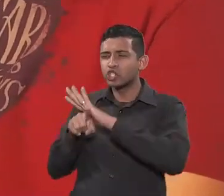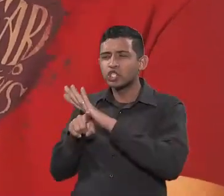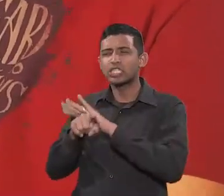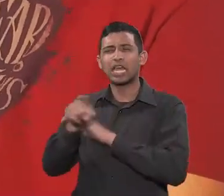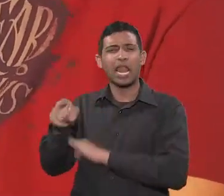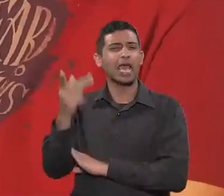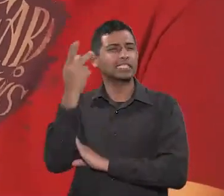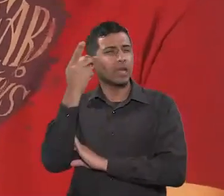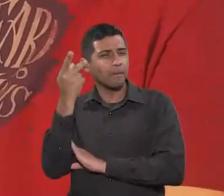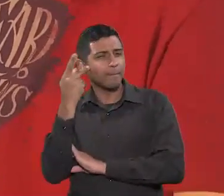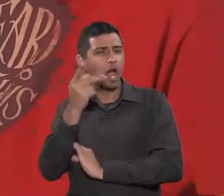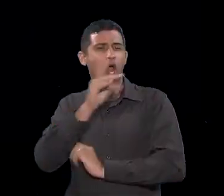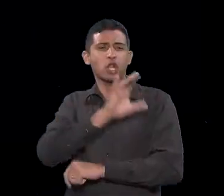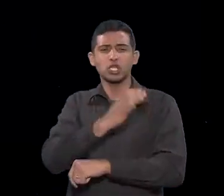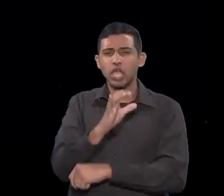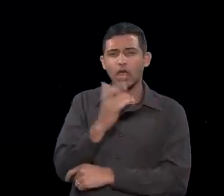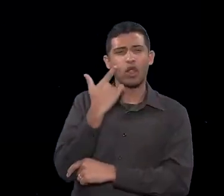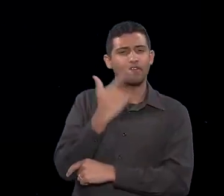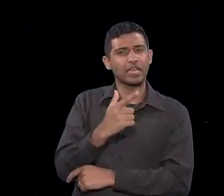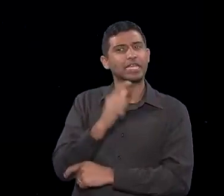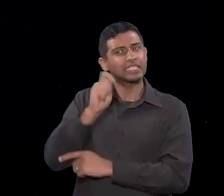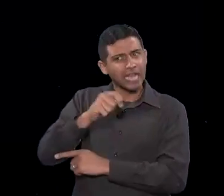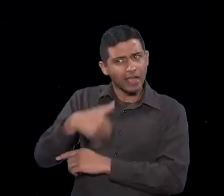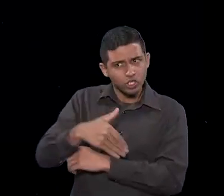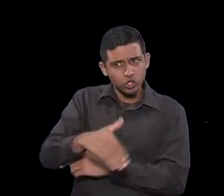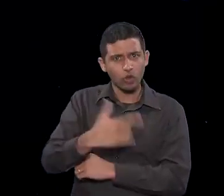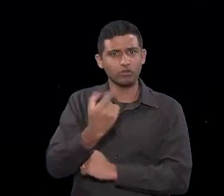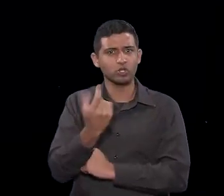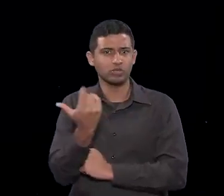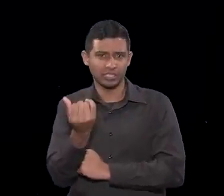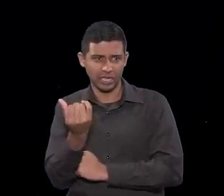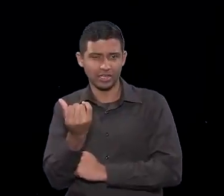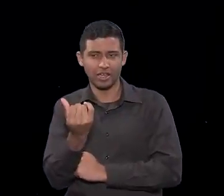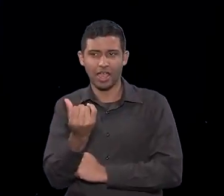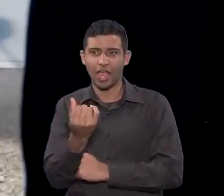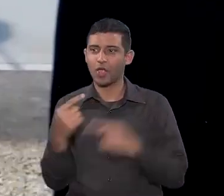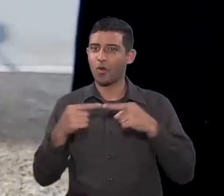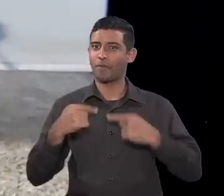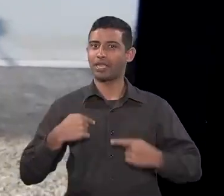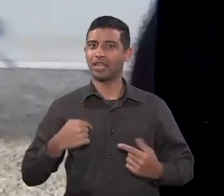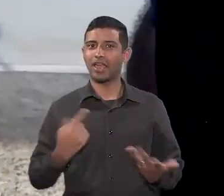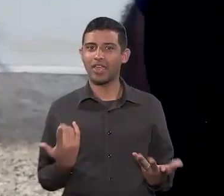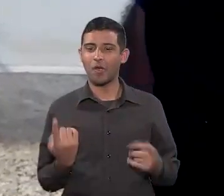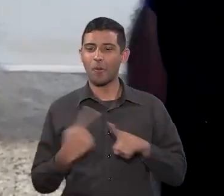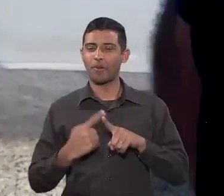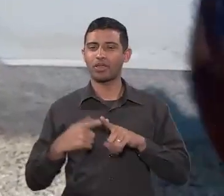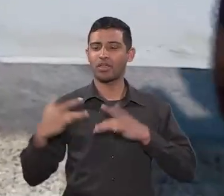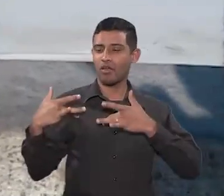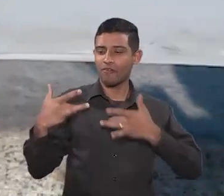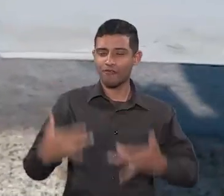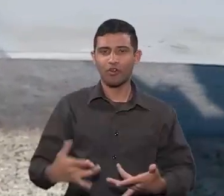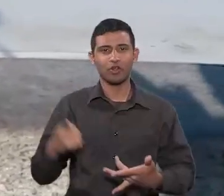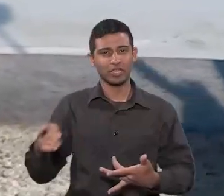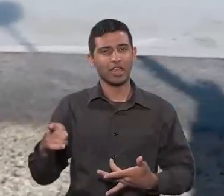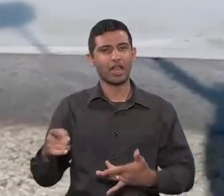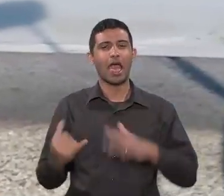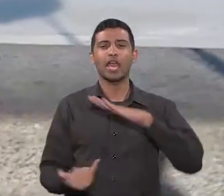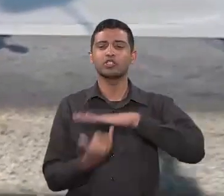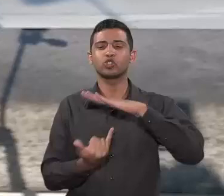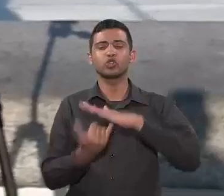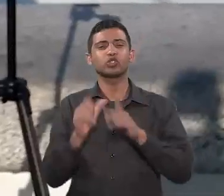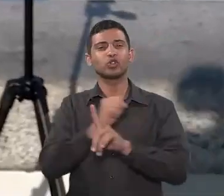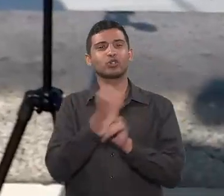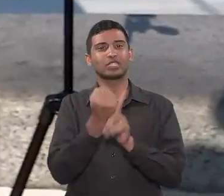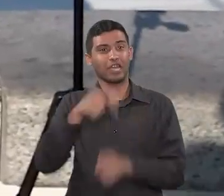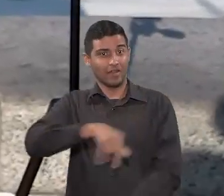poderiam repetir isso no Rio 2016. E nessa, aí que você entra na história. Eu entrei na história, porque eu era voluntário numa instituição social